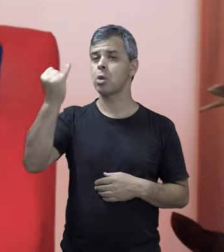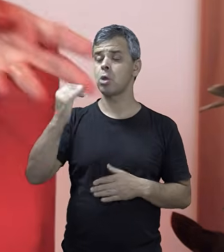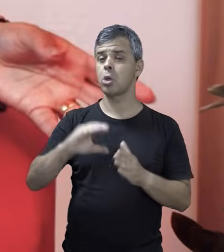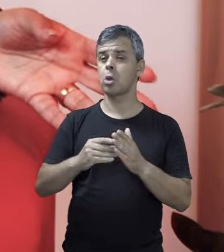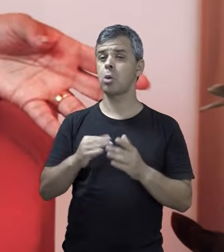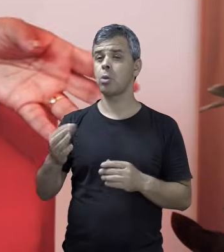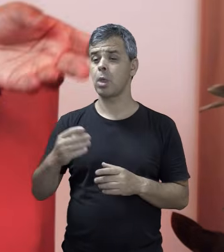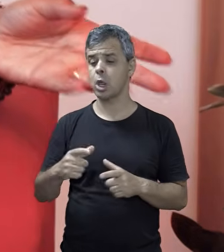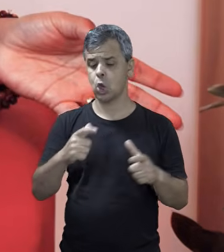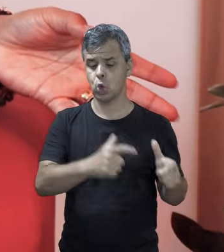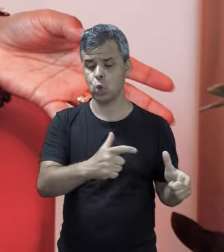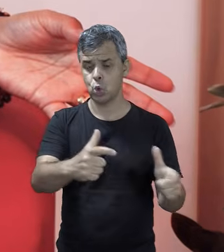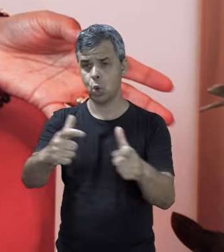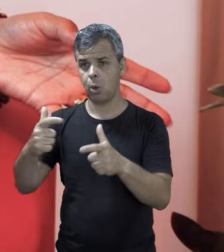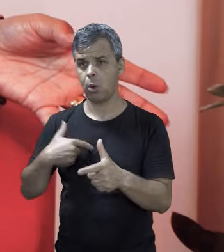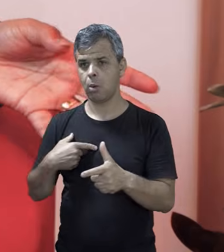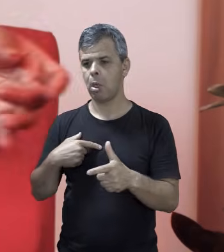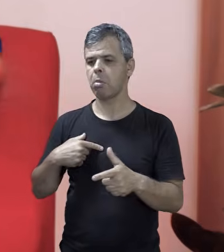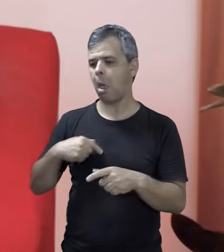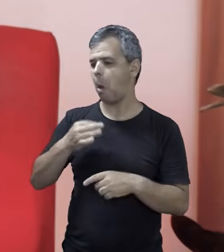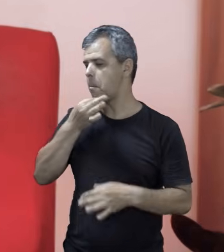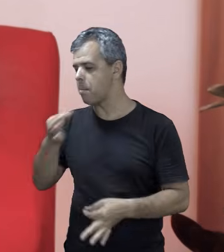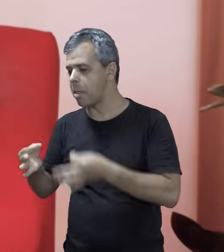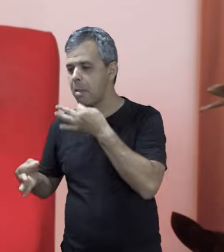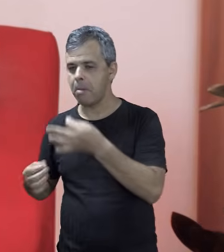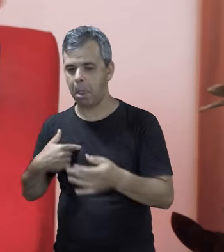partido. Em cada lugar, cada um puxa para o seu lado, né?